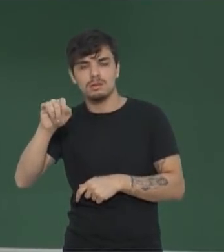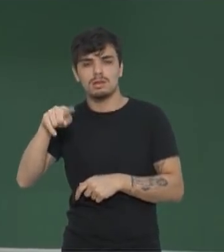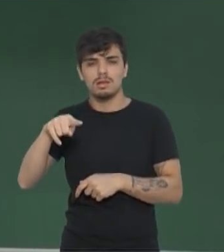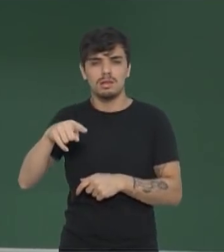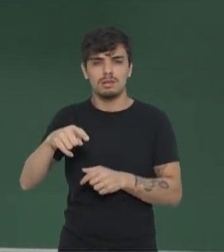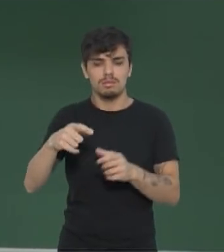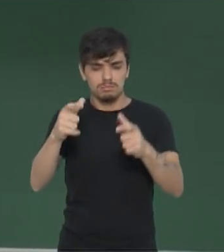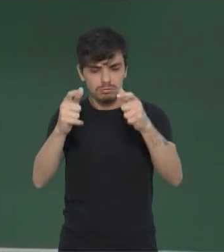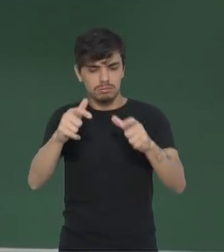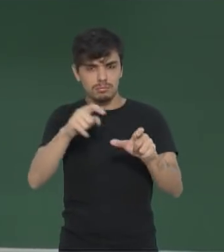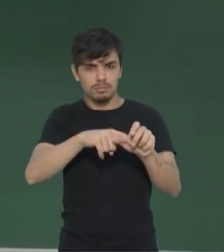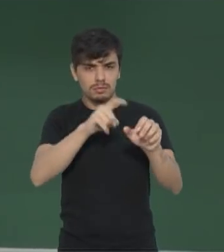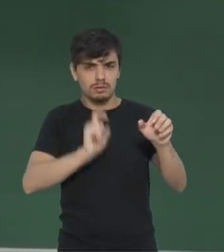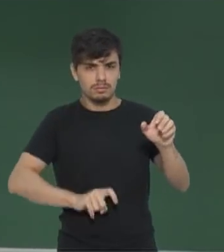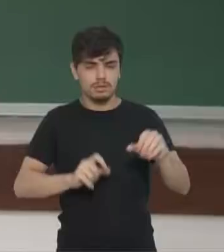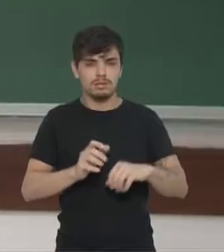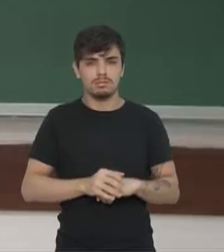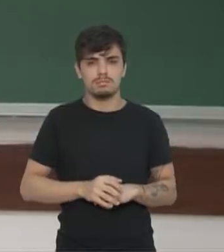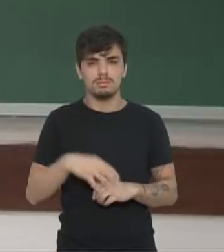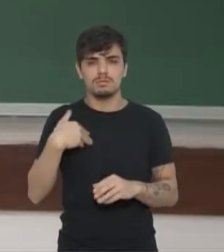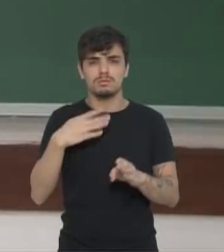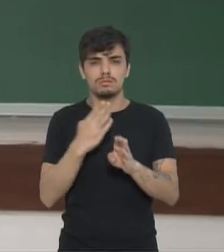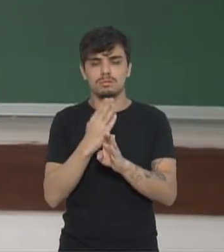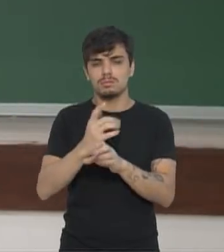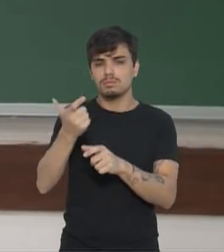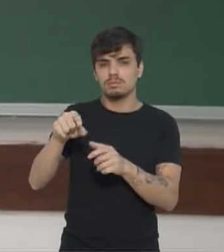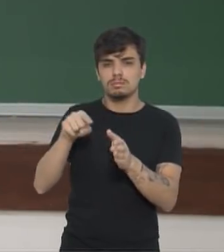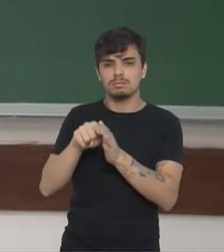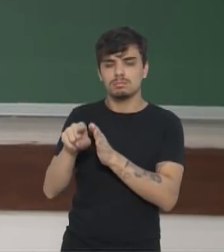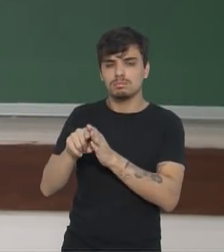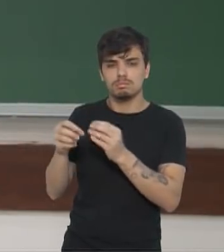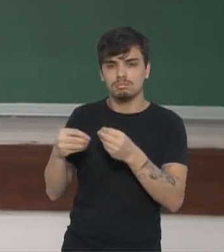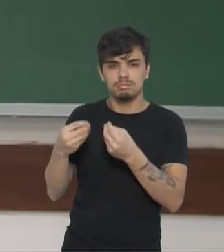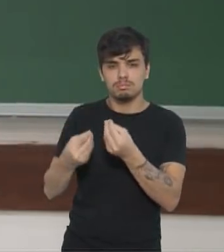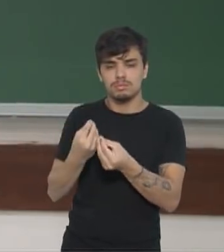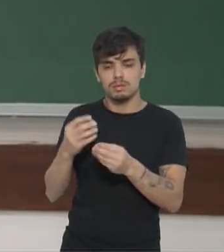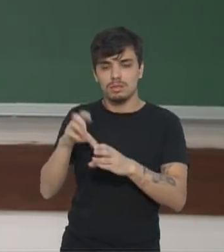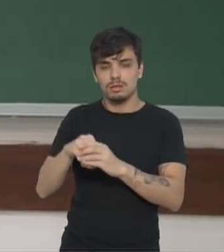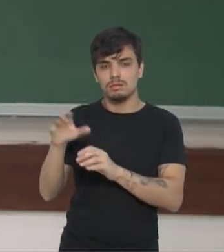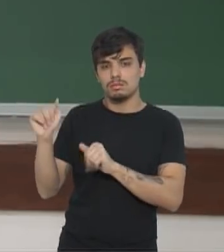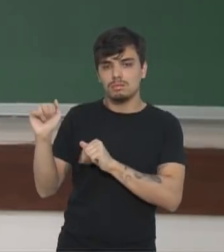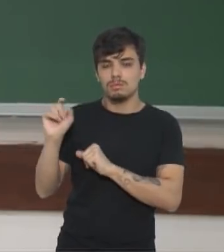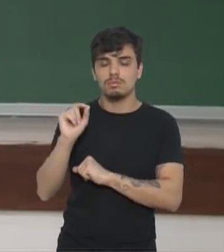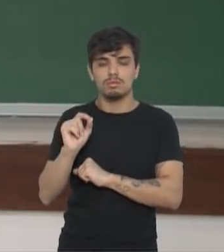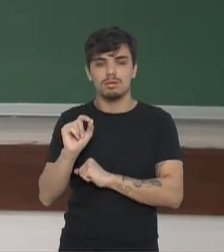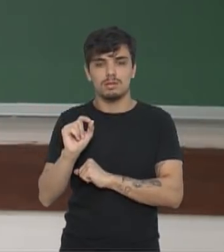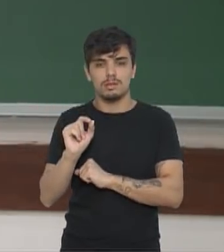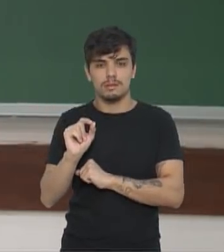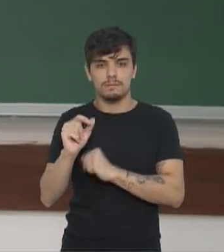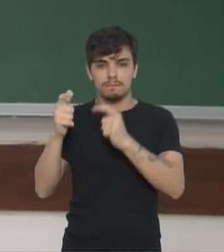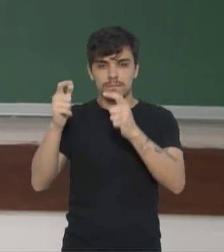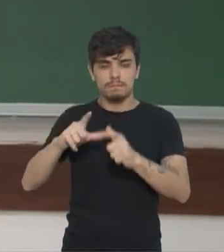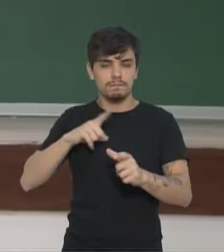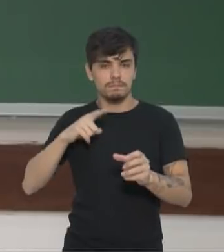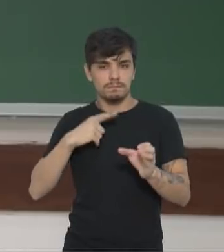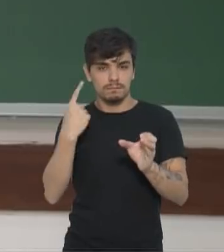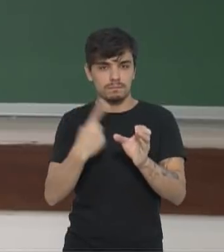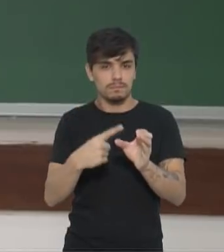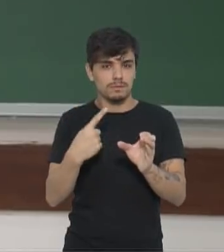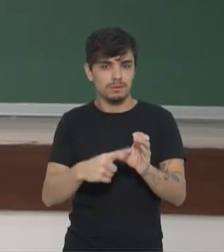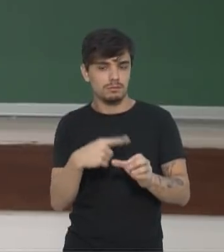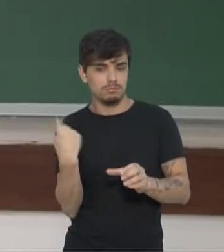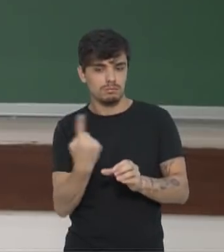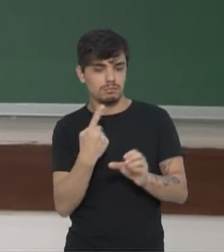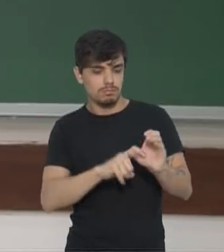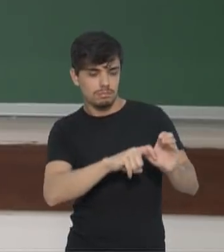independente. Não somente, eu encontrei em outras questões, inclusive dentro da Espanha, regiões, e acreditem, cidades